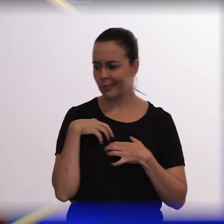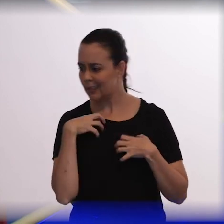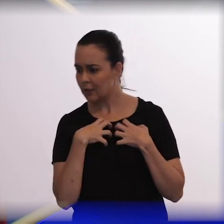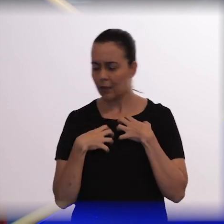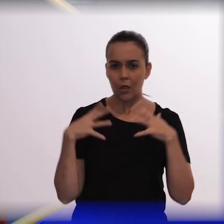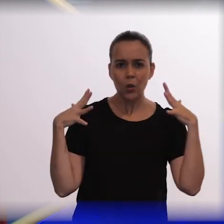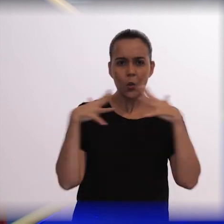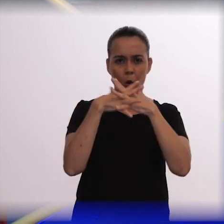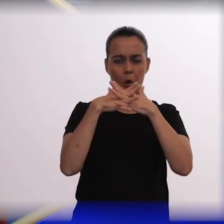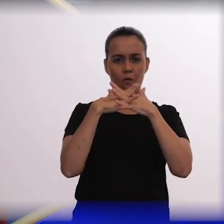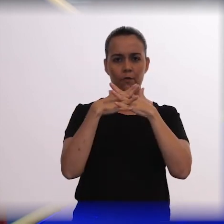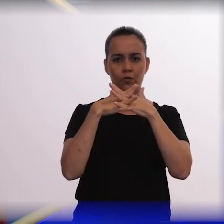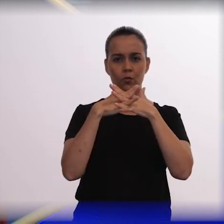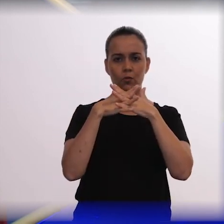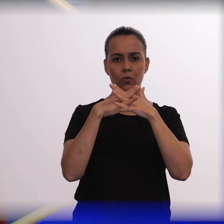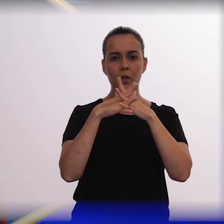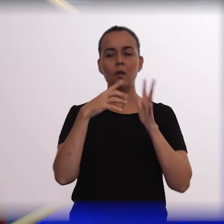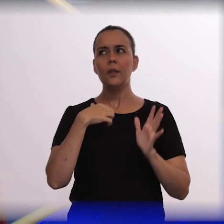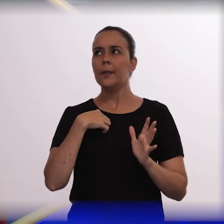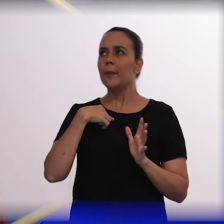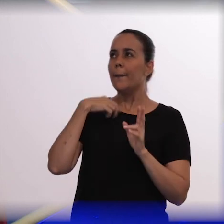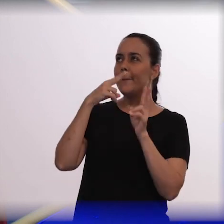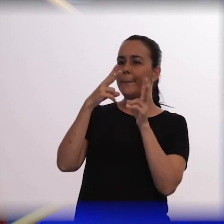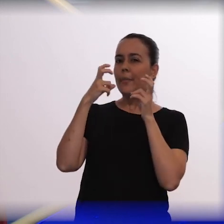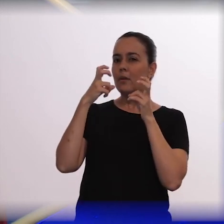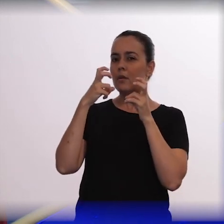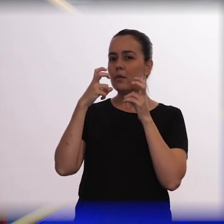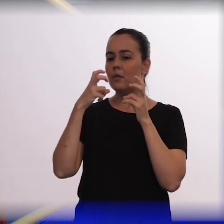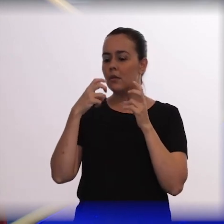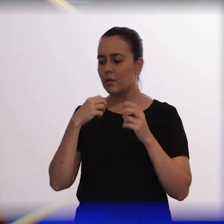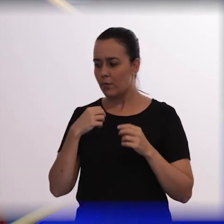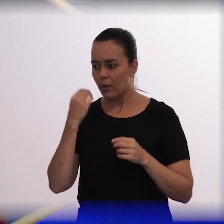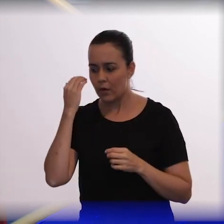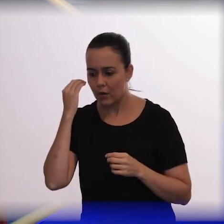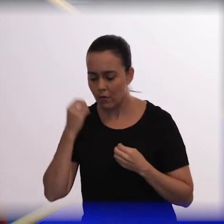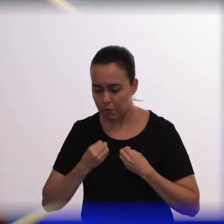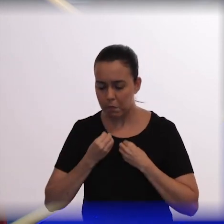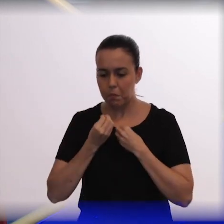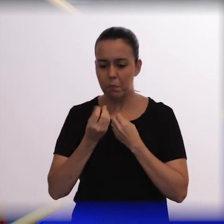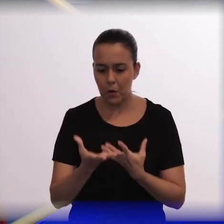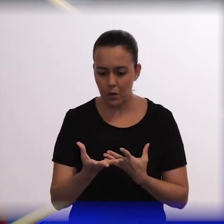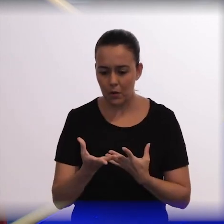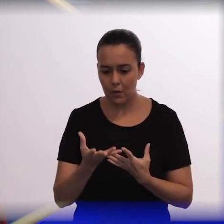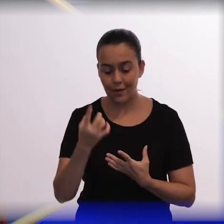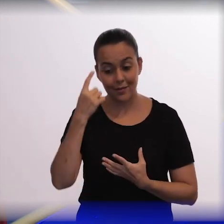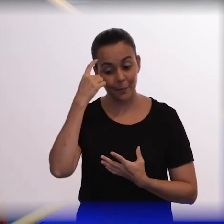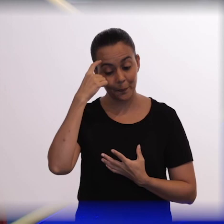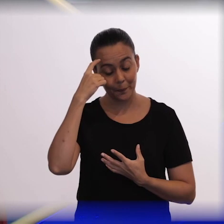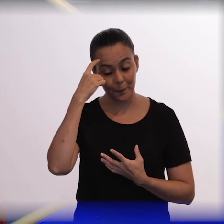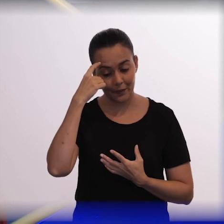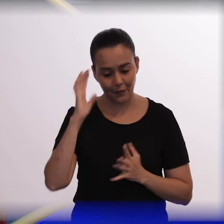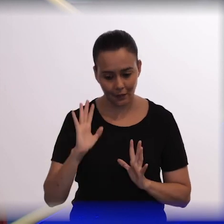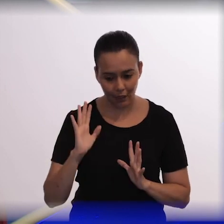Eu só vou externar a minha dor de uma maneira compreensível por outras pessoas se eu começar a pensar e se eu